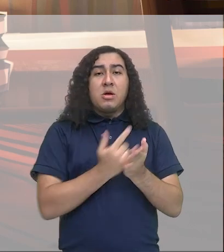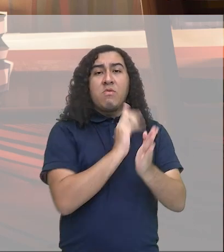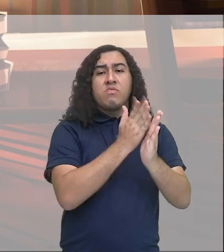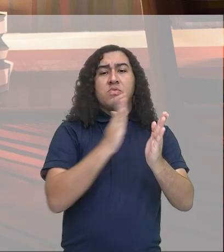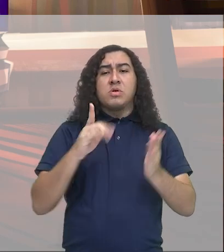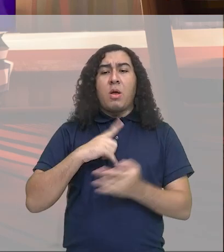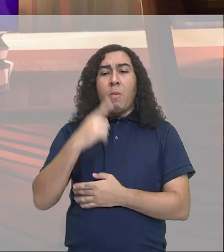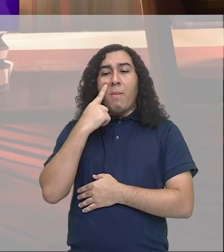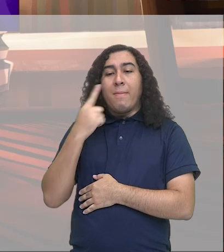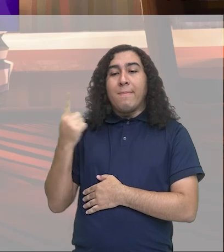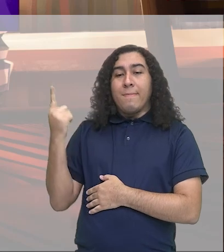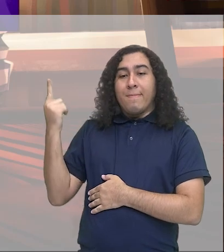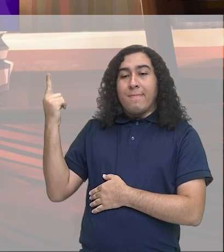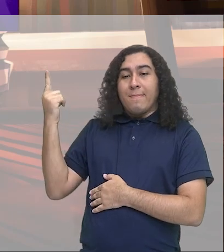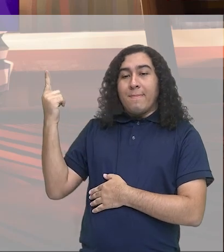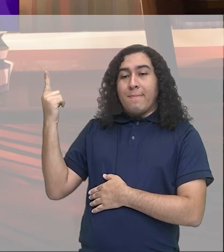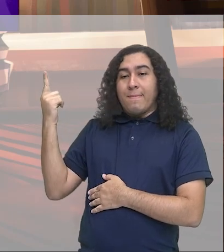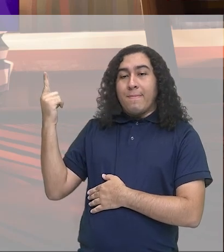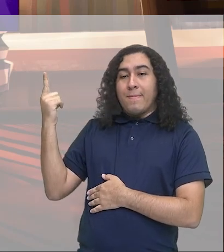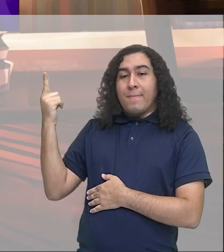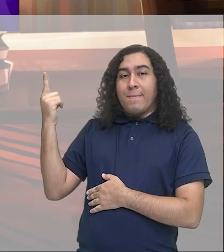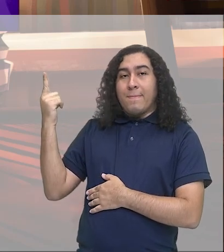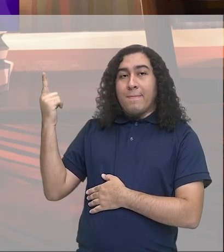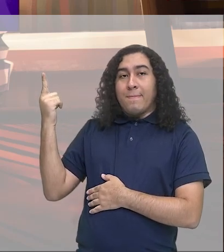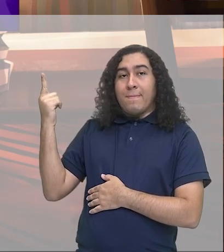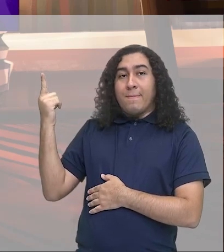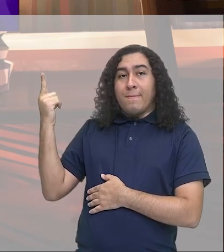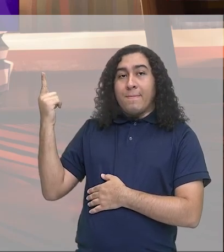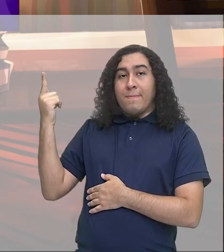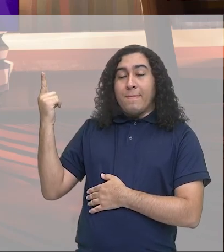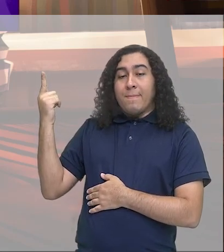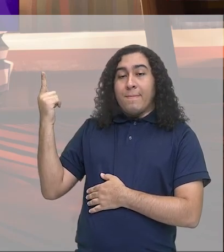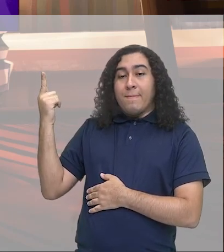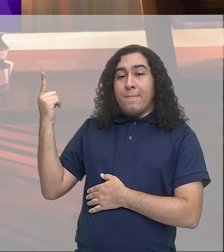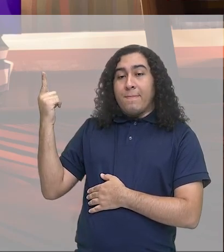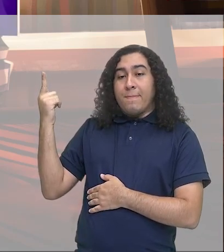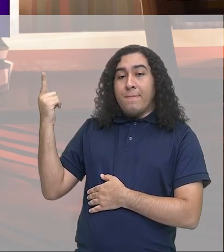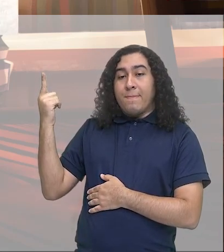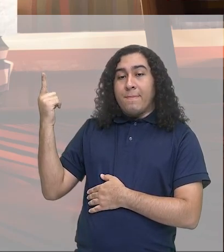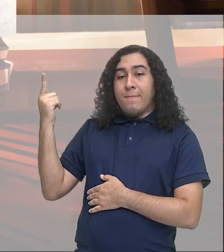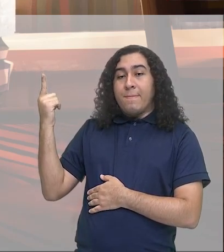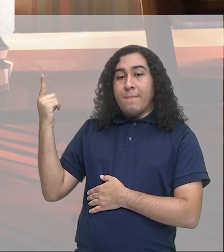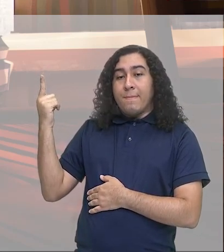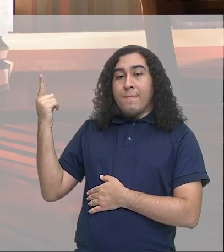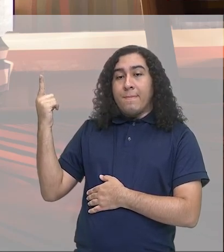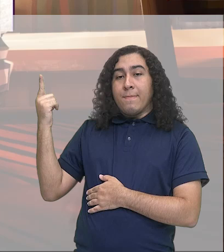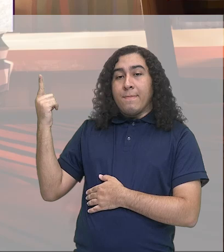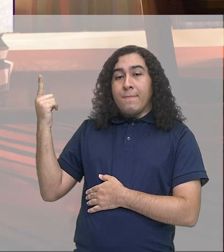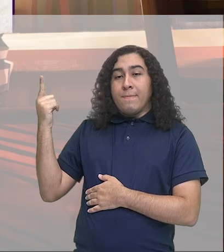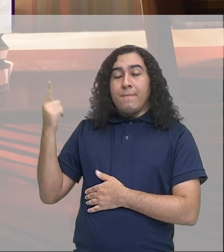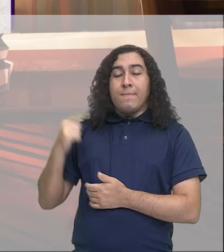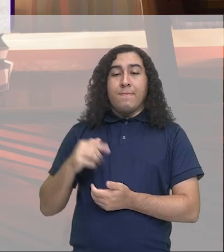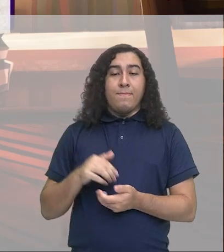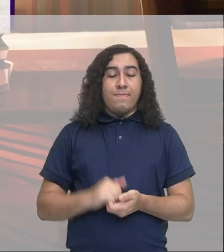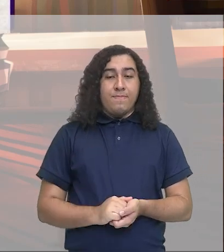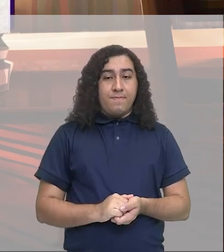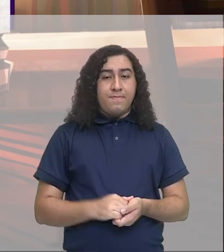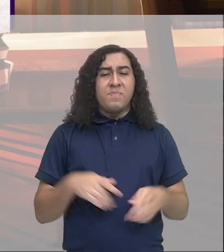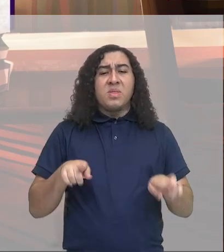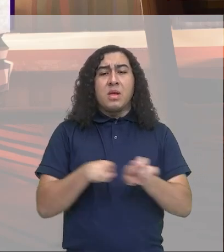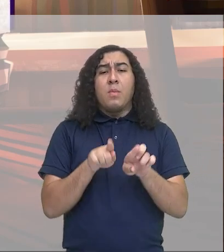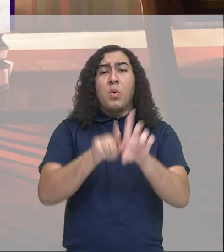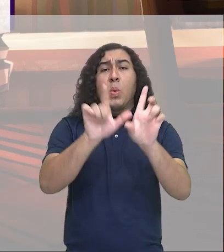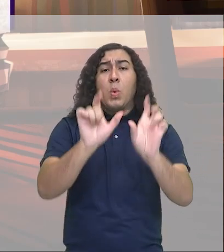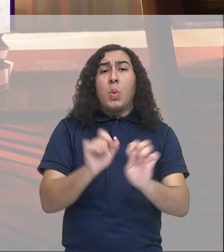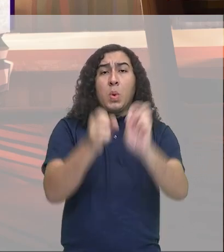essa obra. Olha aqui, Imaginação Sociológica, Charles, que é esse C, White Mills. E o que ele